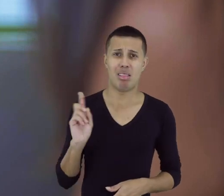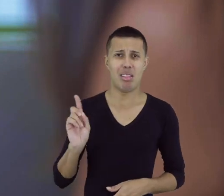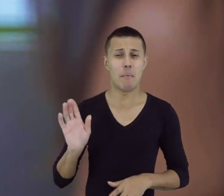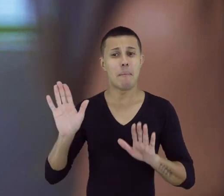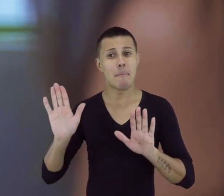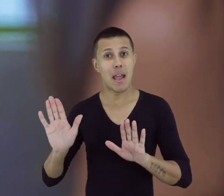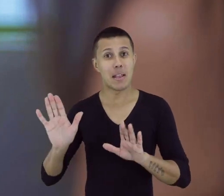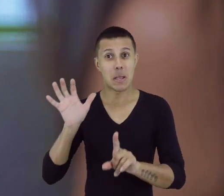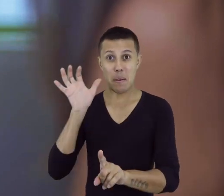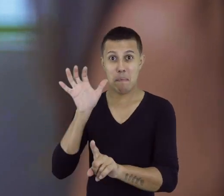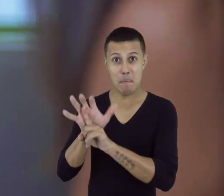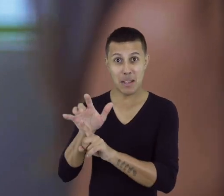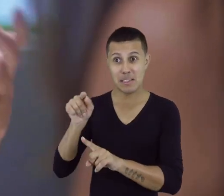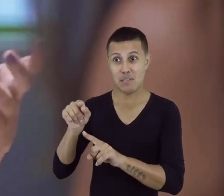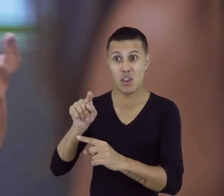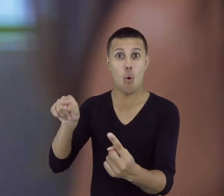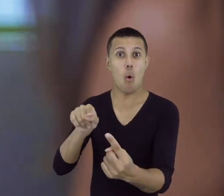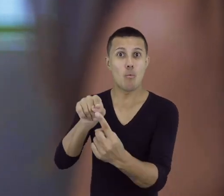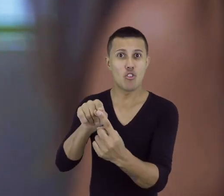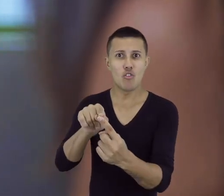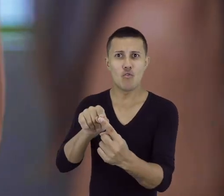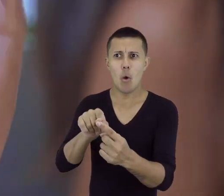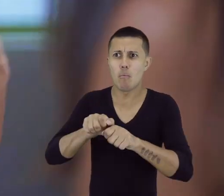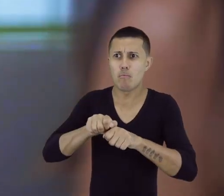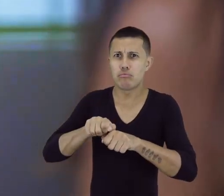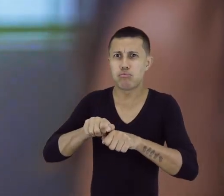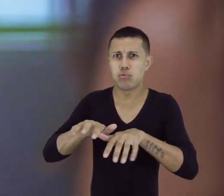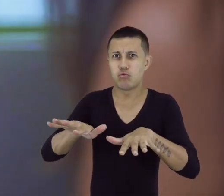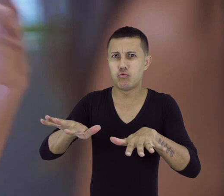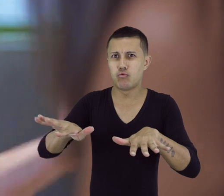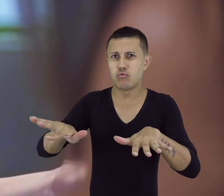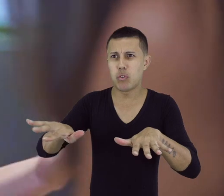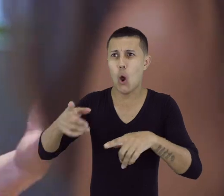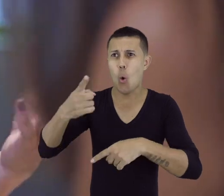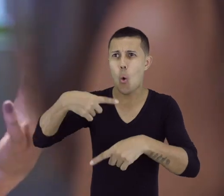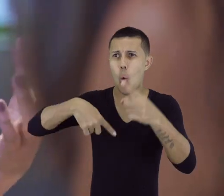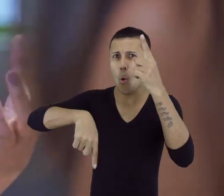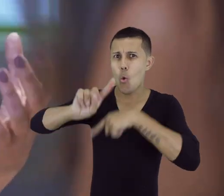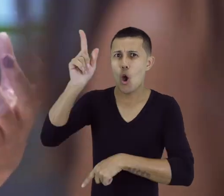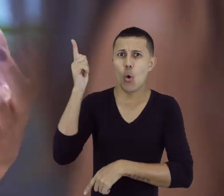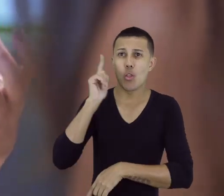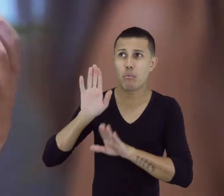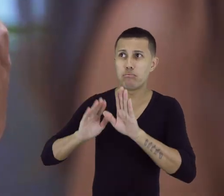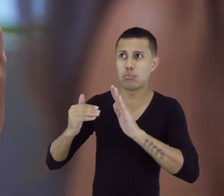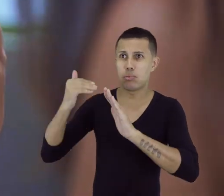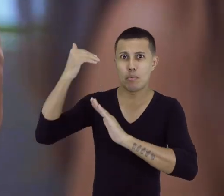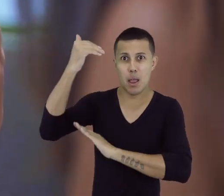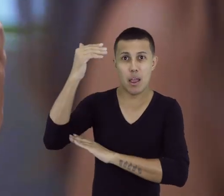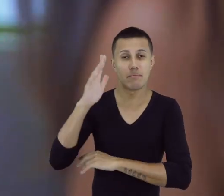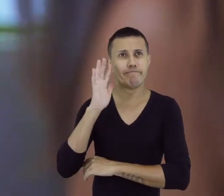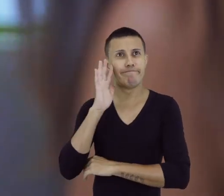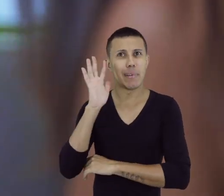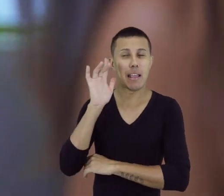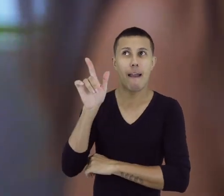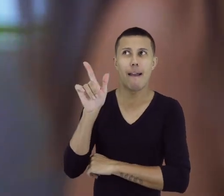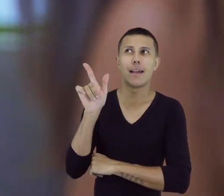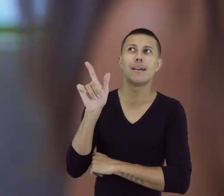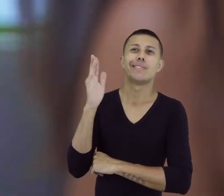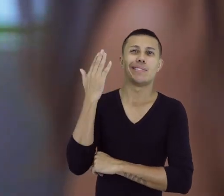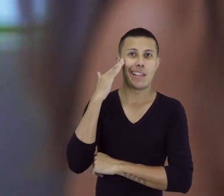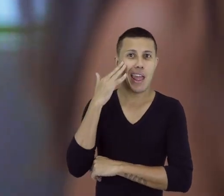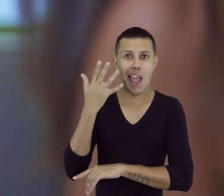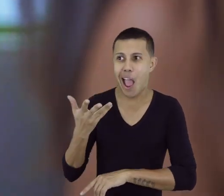governamentais. E quando você entende que impacto é sobre alcance, sobre profundidade, sobre quão longe você consegue chegar, você começa a